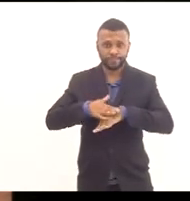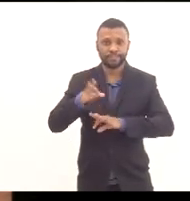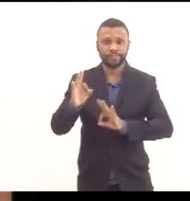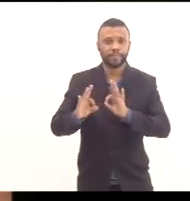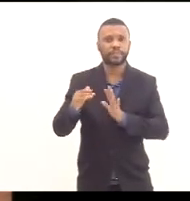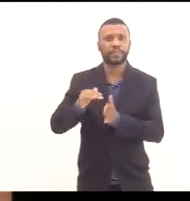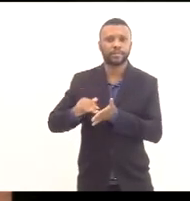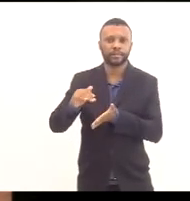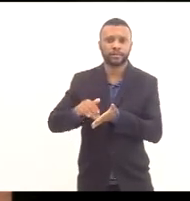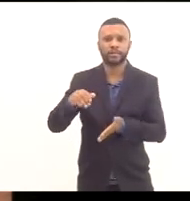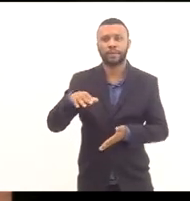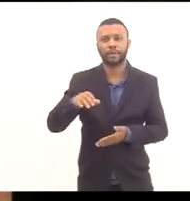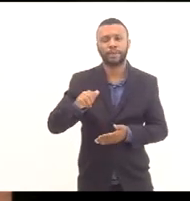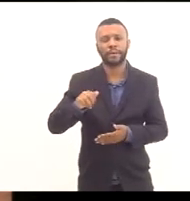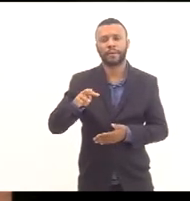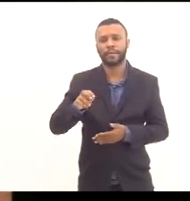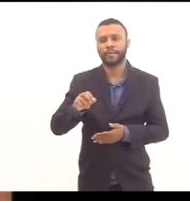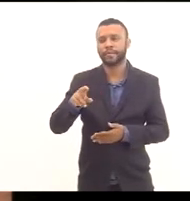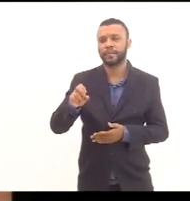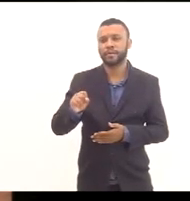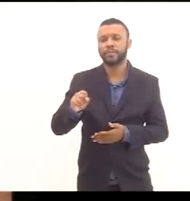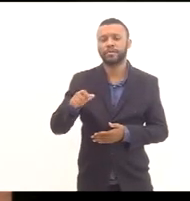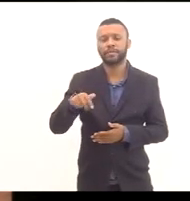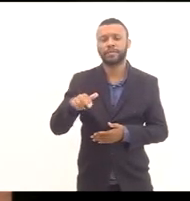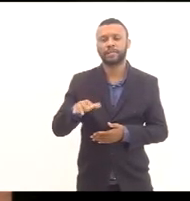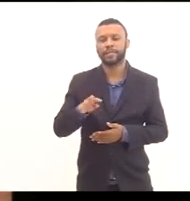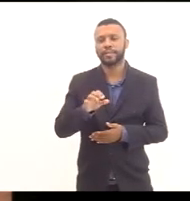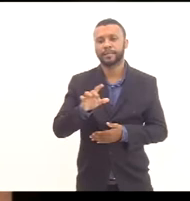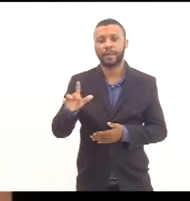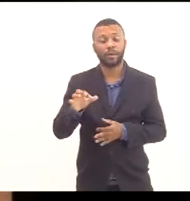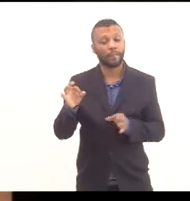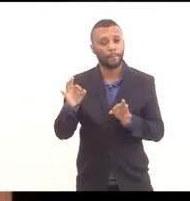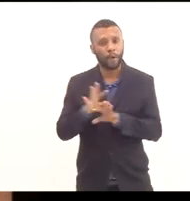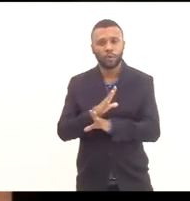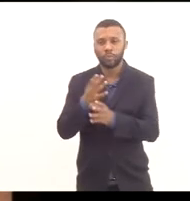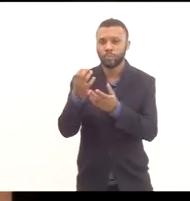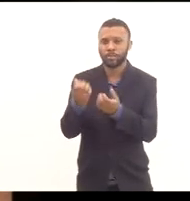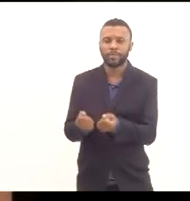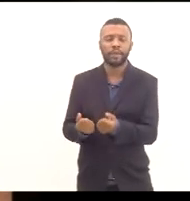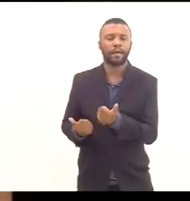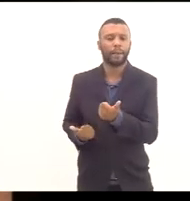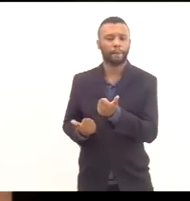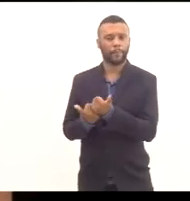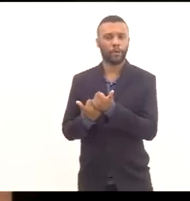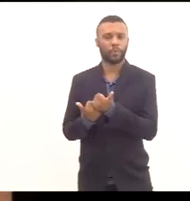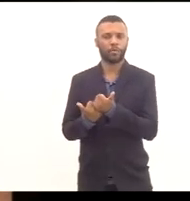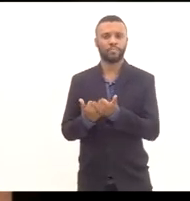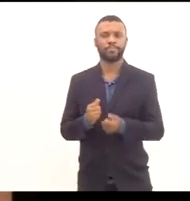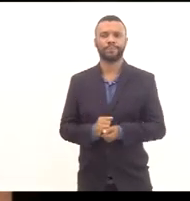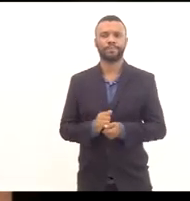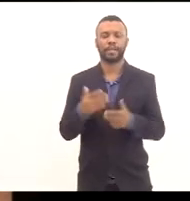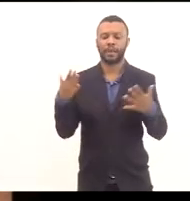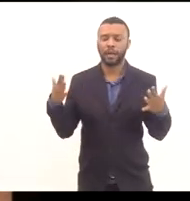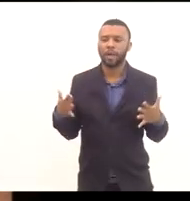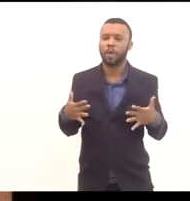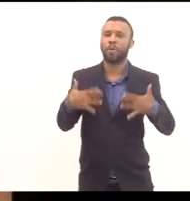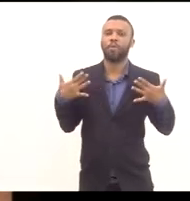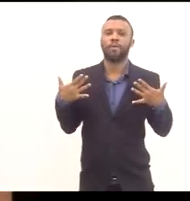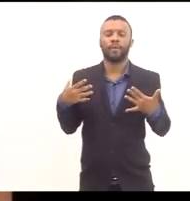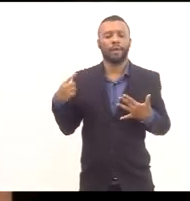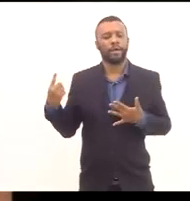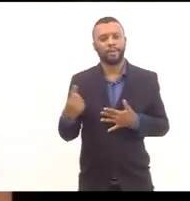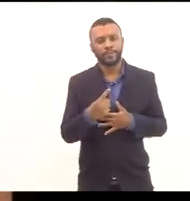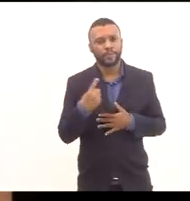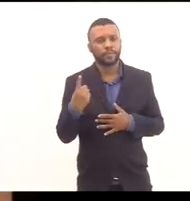secretário Mateus quintal diretamente ao tecido da linha que prontamente nos atendeu é para nossa surpresa